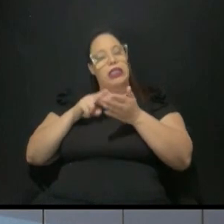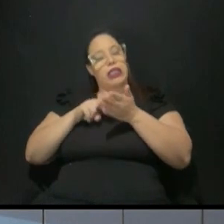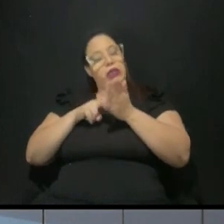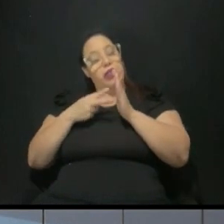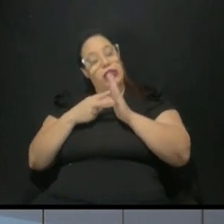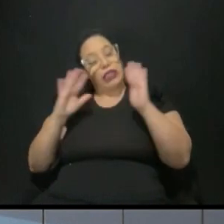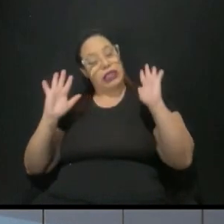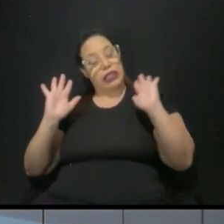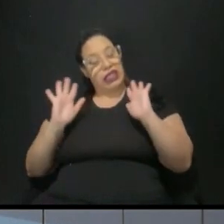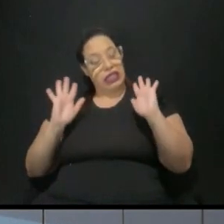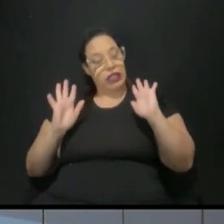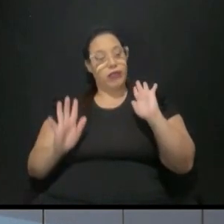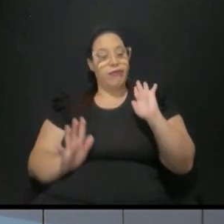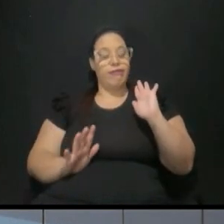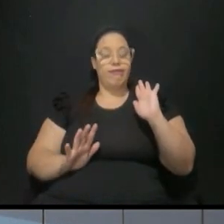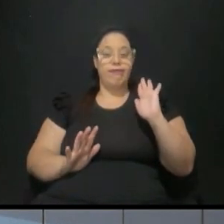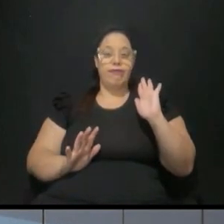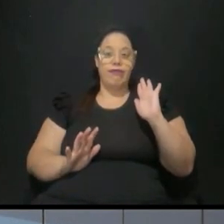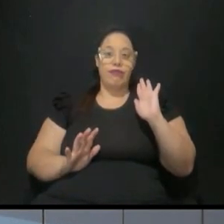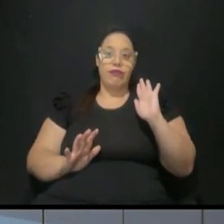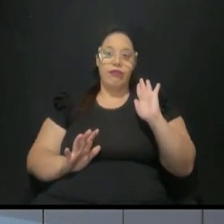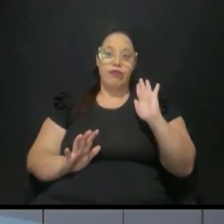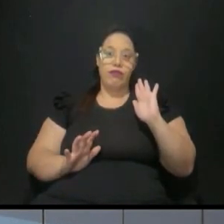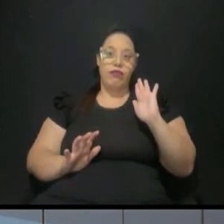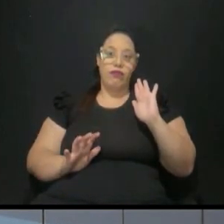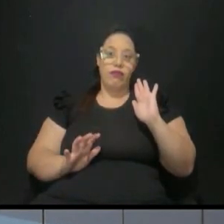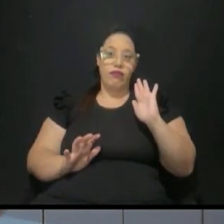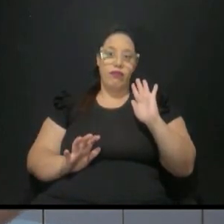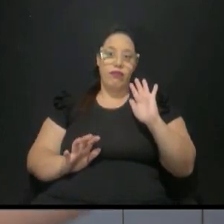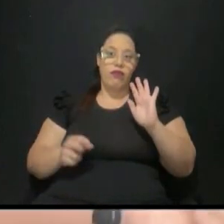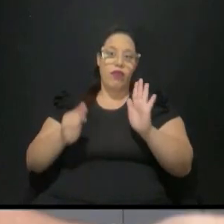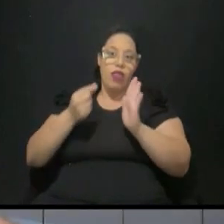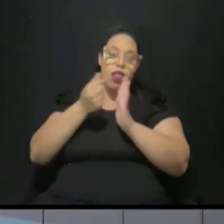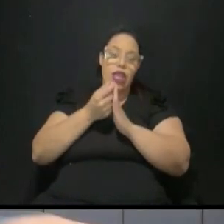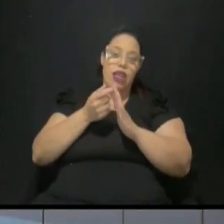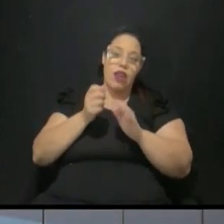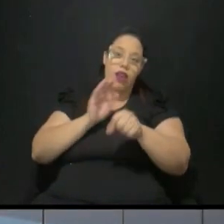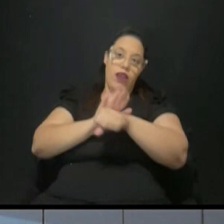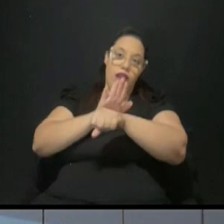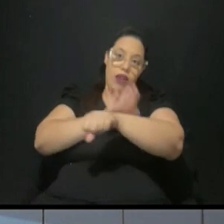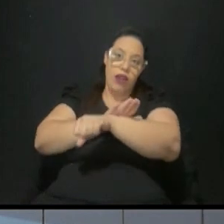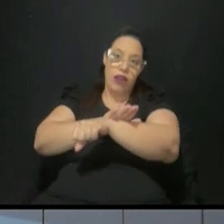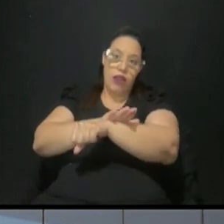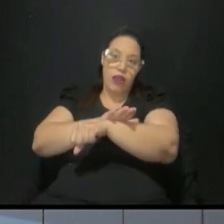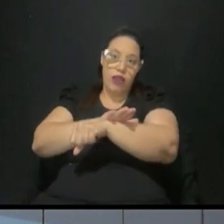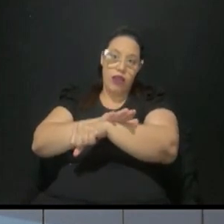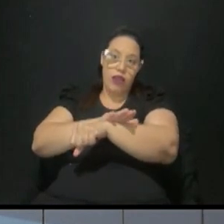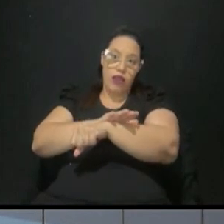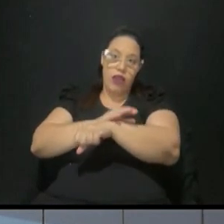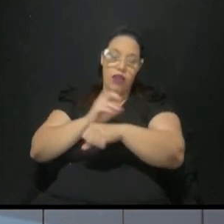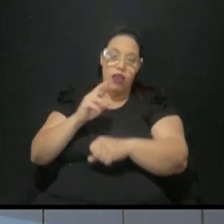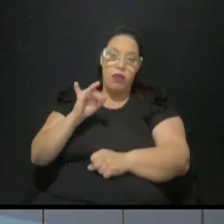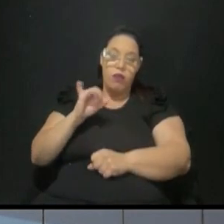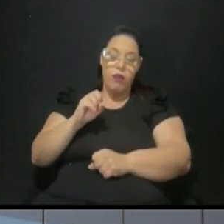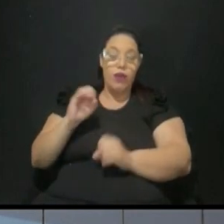Então, seja para um pagamento de um auxiliar, seja para o pagamento de um equipamento específico, seja por